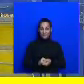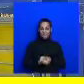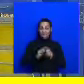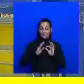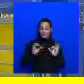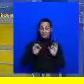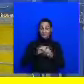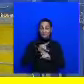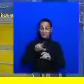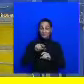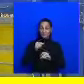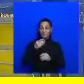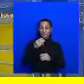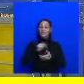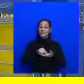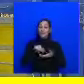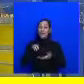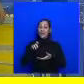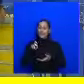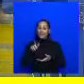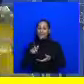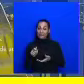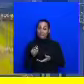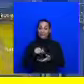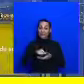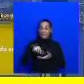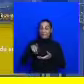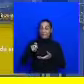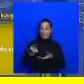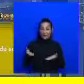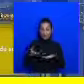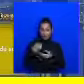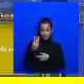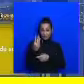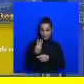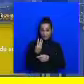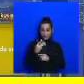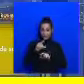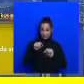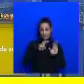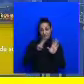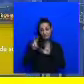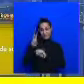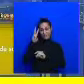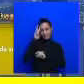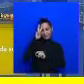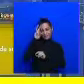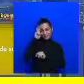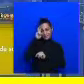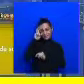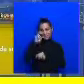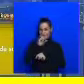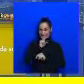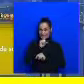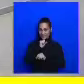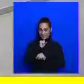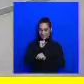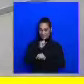Já foram realizados os sorteios da mega-sena. Mega-sena agora com 3 sorteios semanais, às terças, quintas e